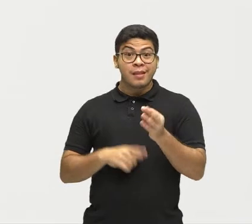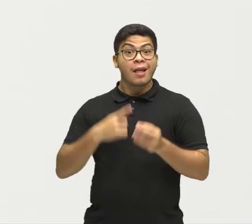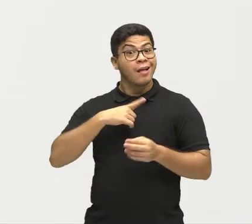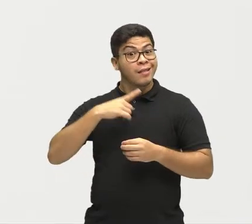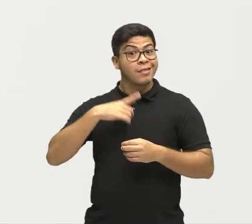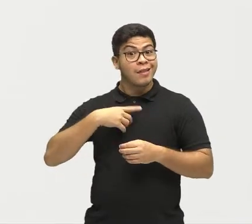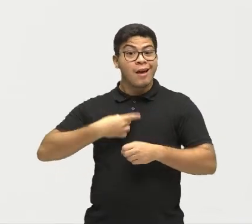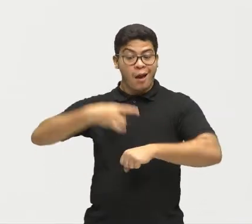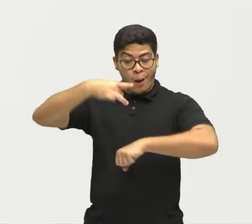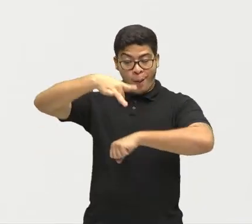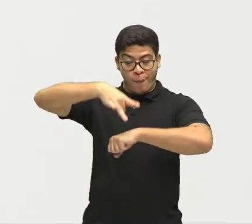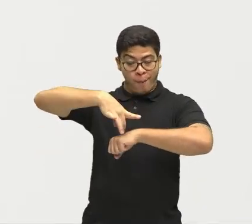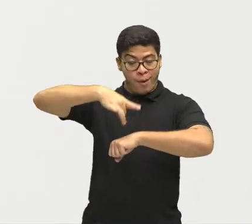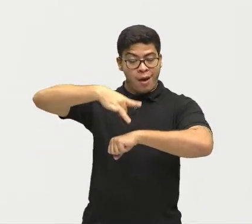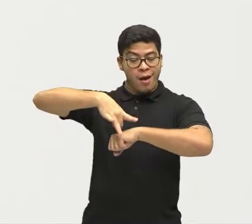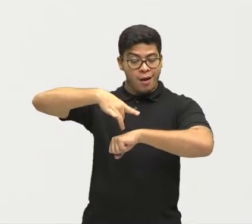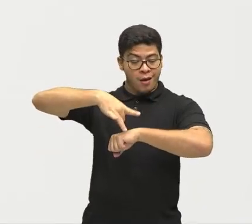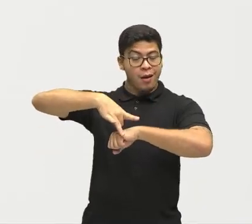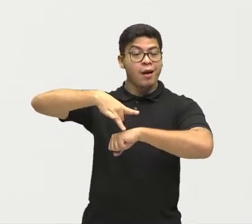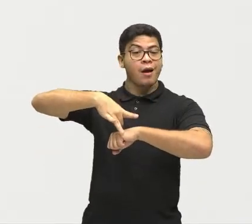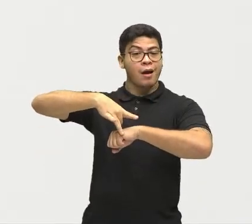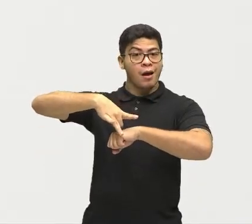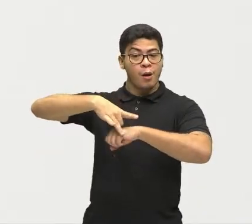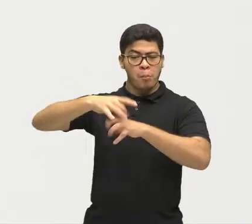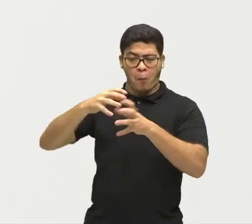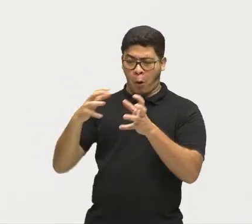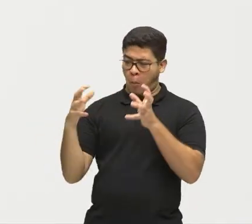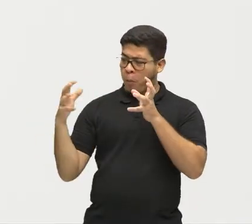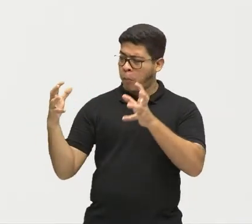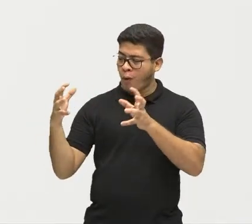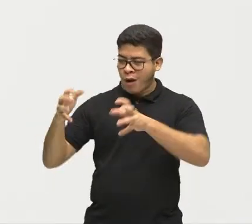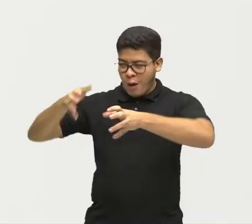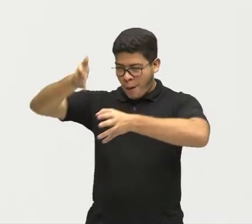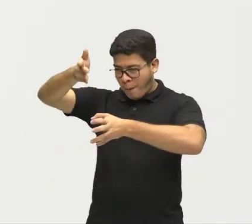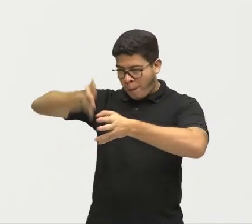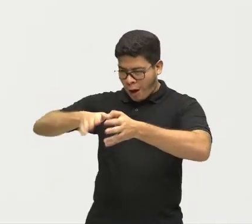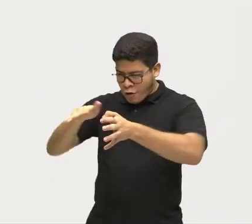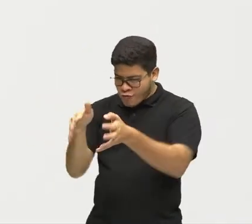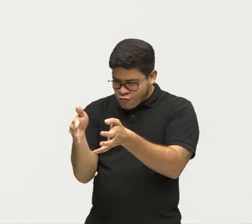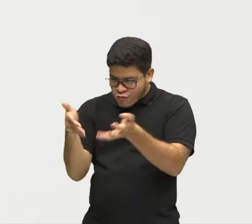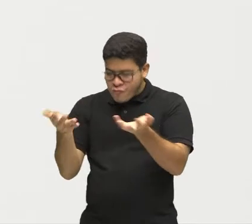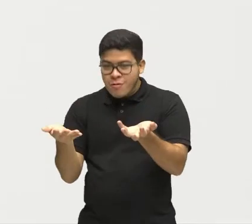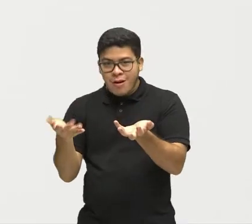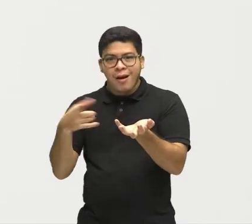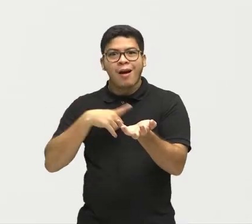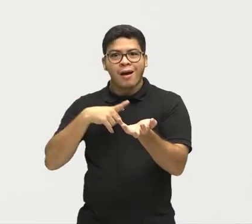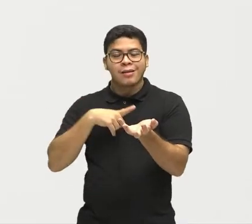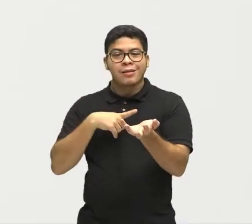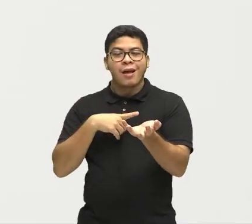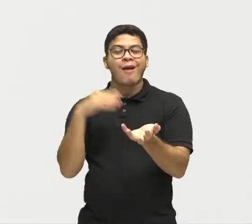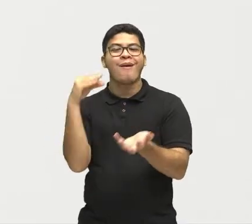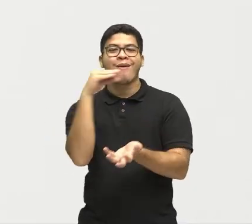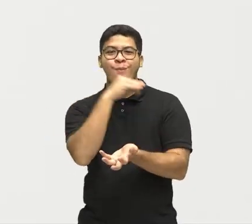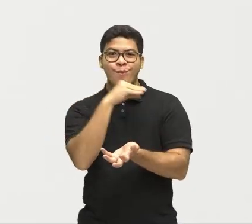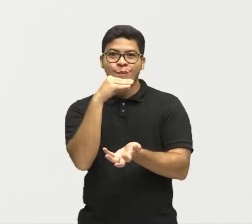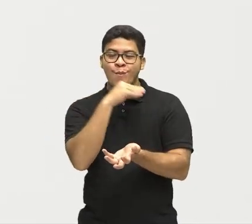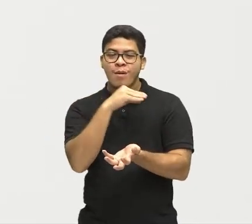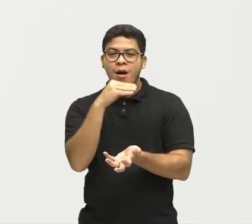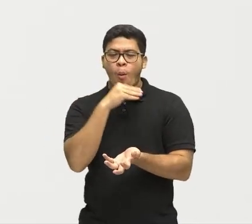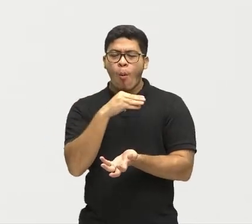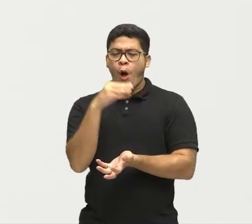tecido saboroso e fica ali a semente da melancia, semente da manga. Então,